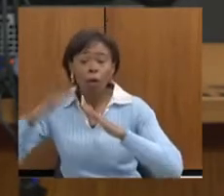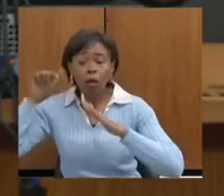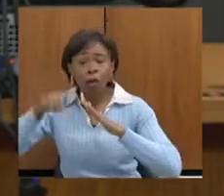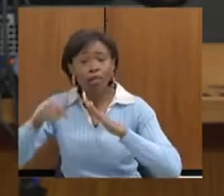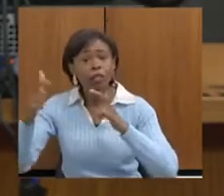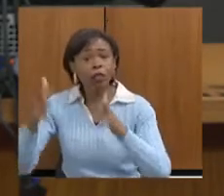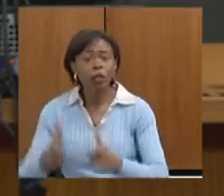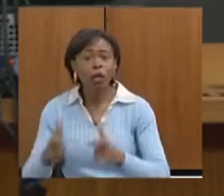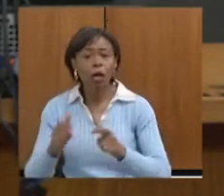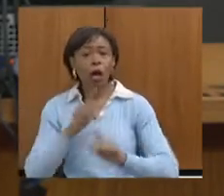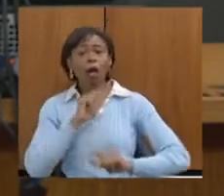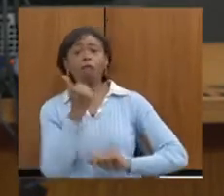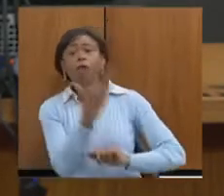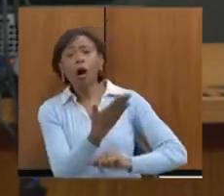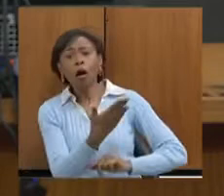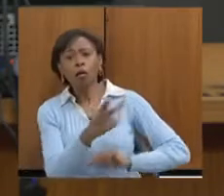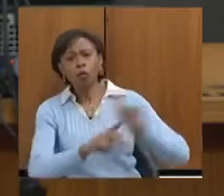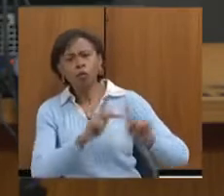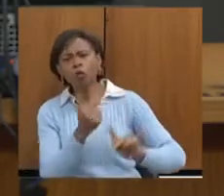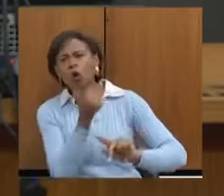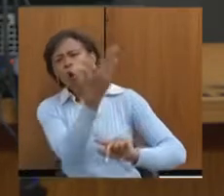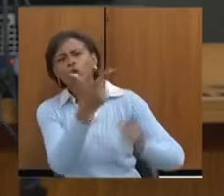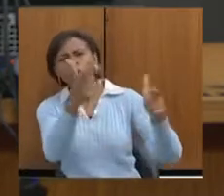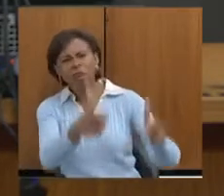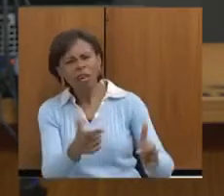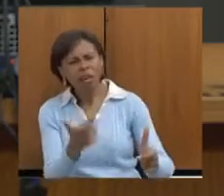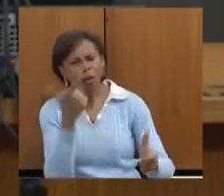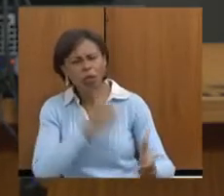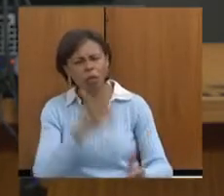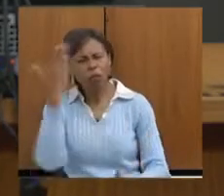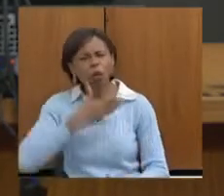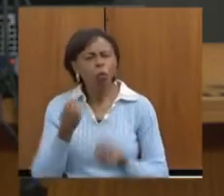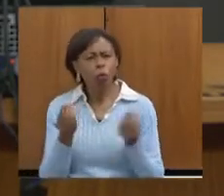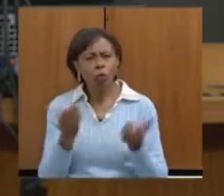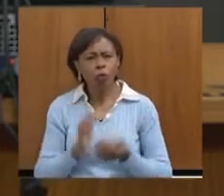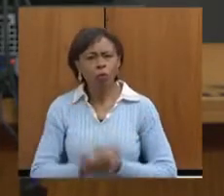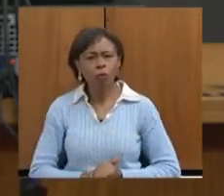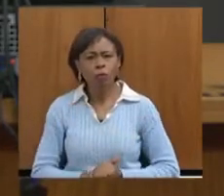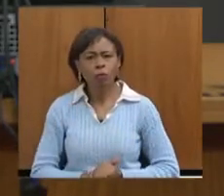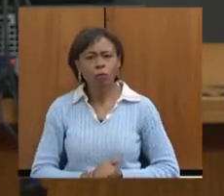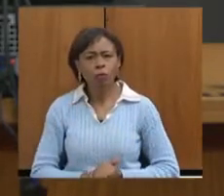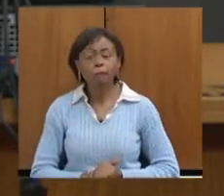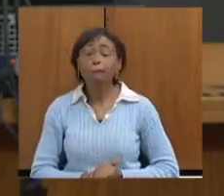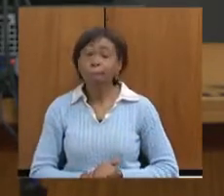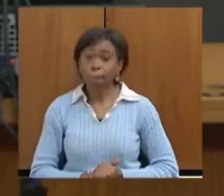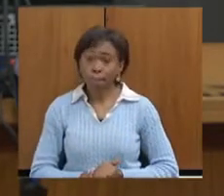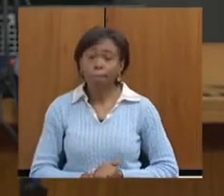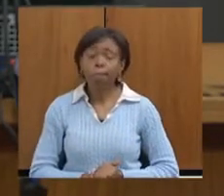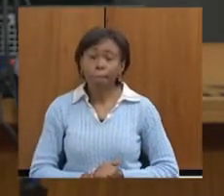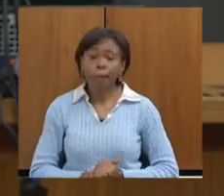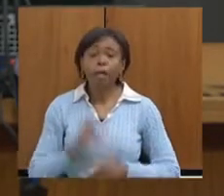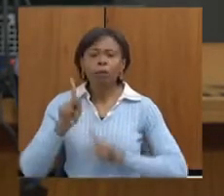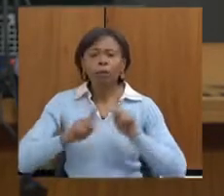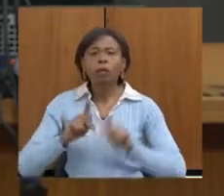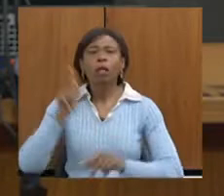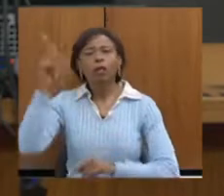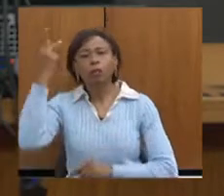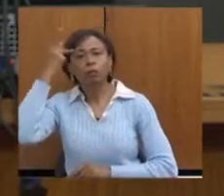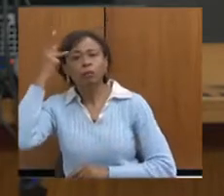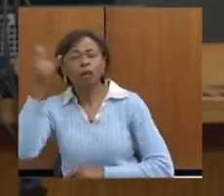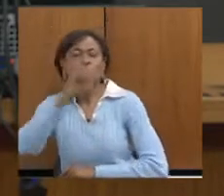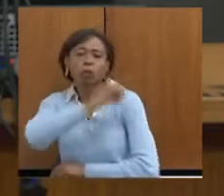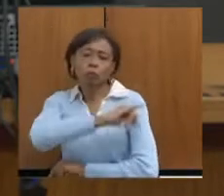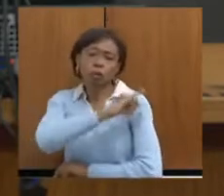as pessoas Bia que mora fora consegue comprovar como que é isso né as pessoas que tem pessoas que tá em São Paulo no Rio de